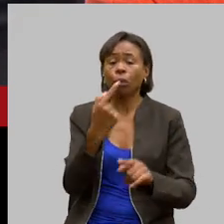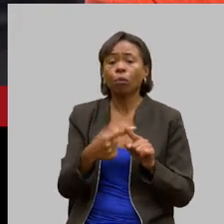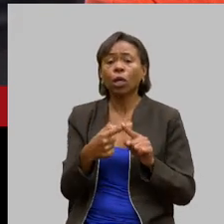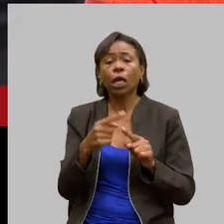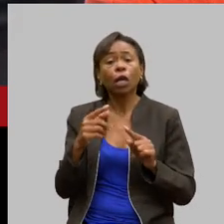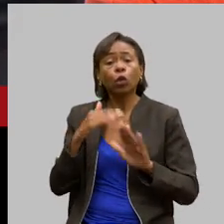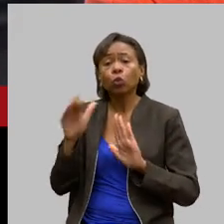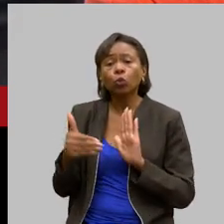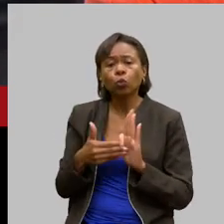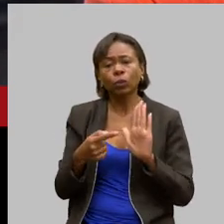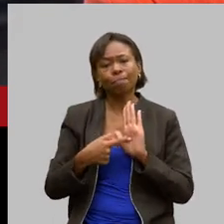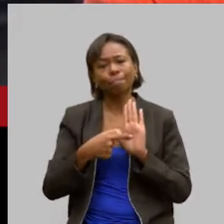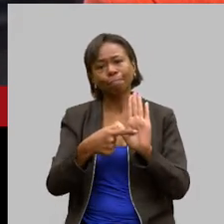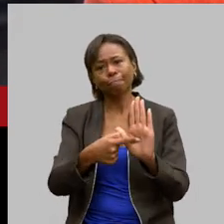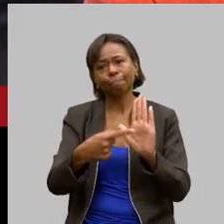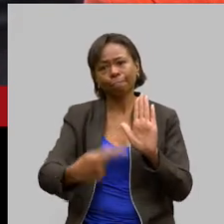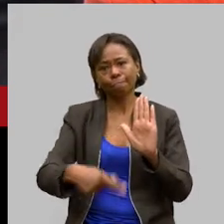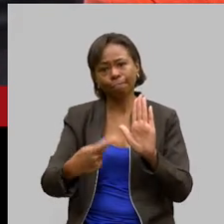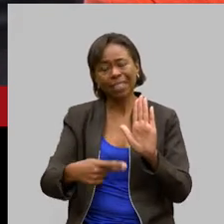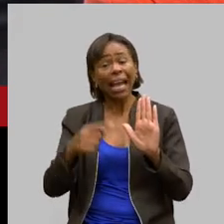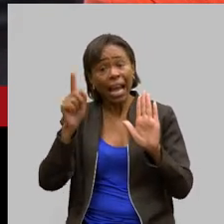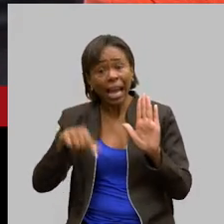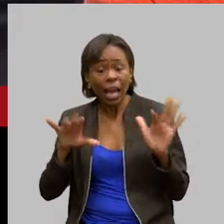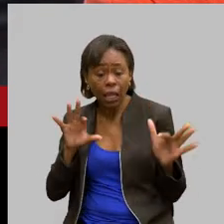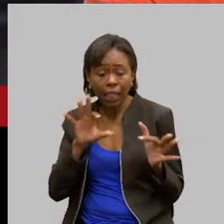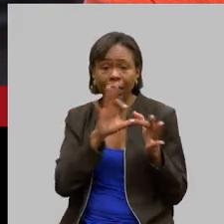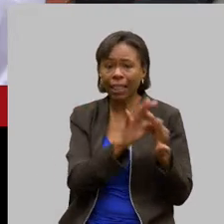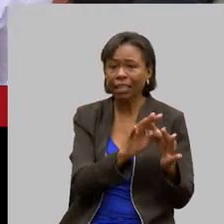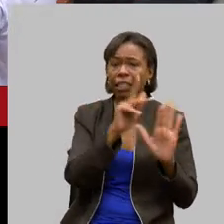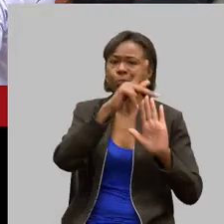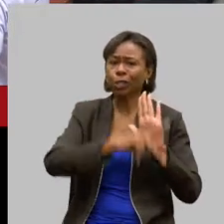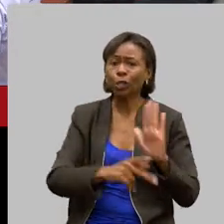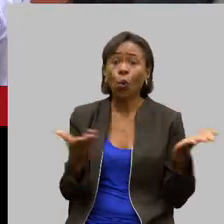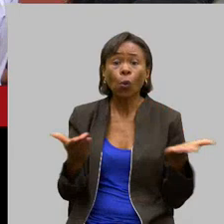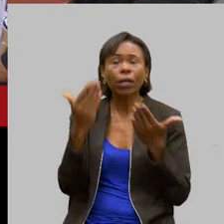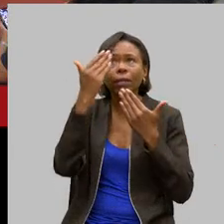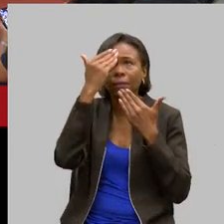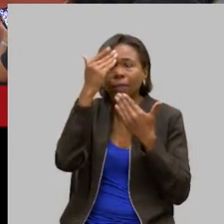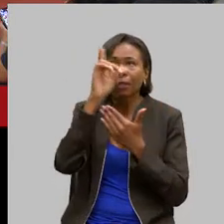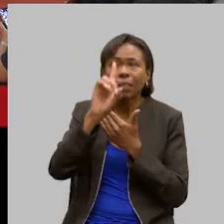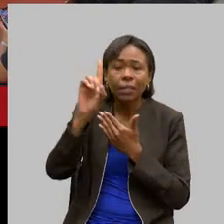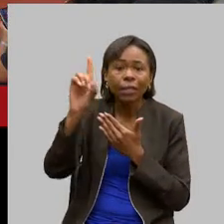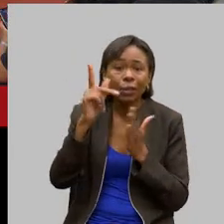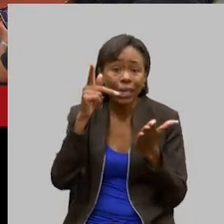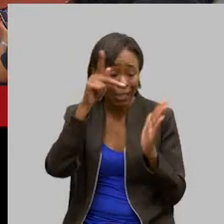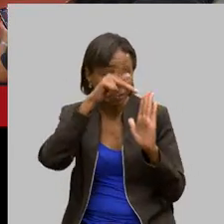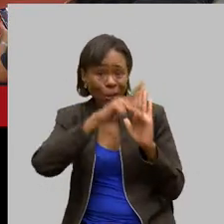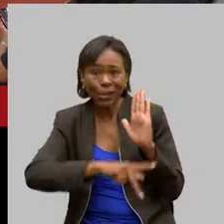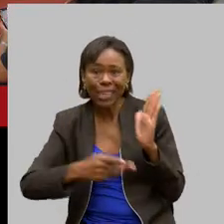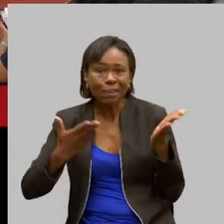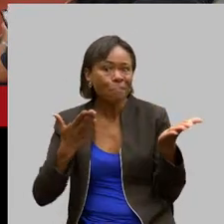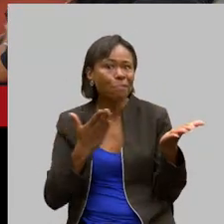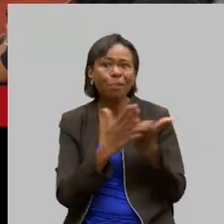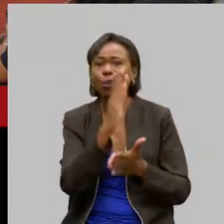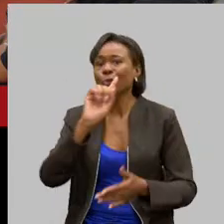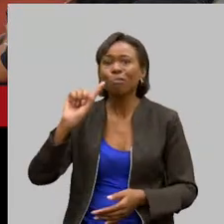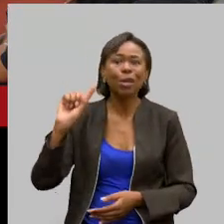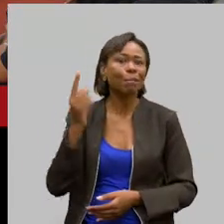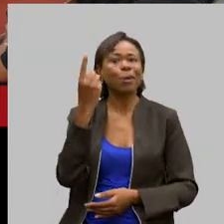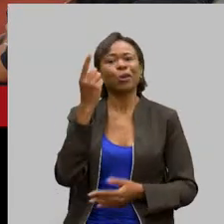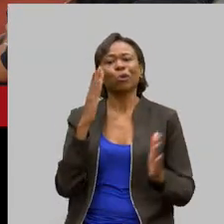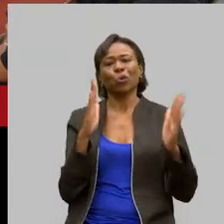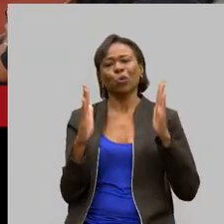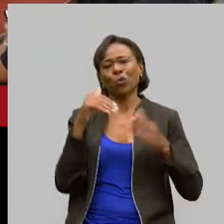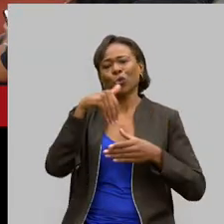casa é apensado a esse projeto e hoje graças a Deus saber que esse projeto vai ser votado em primeiro turno turno